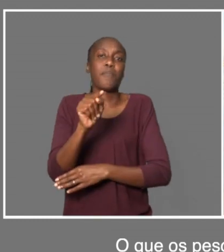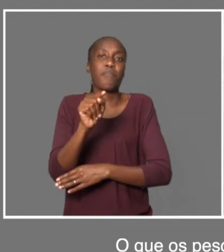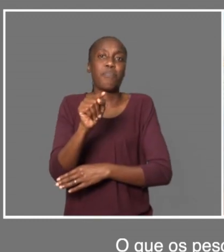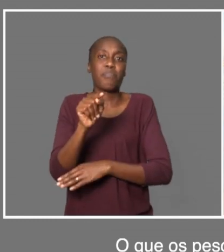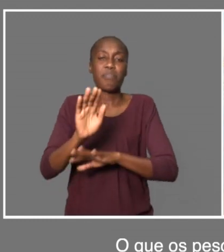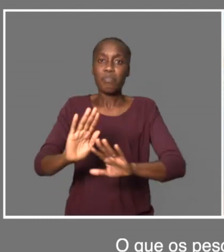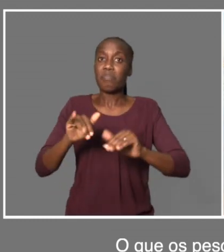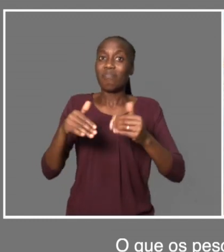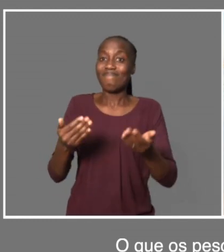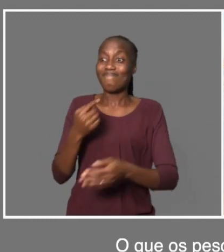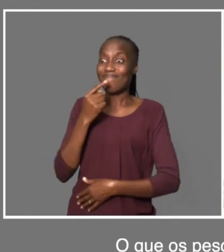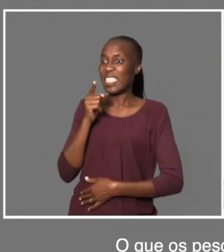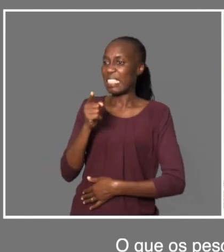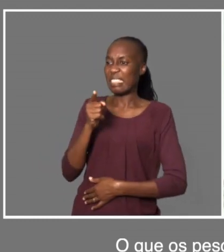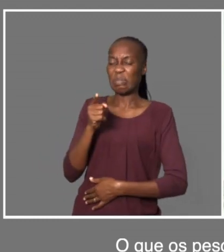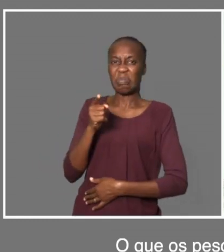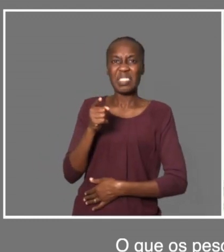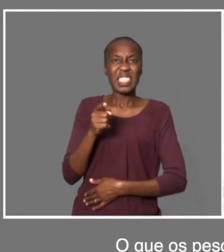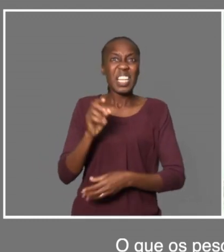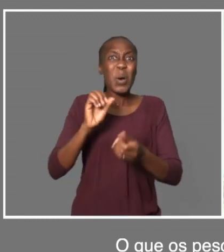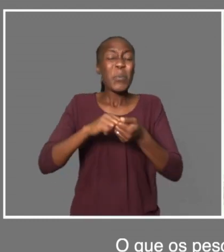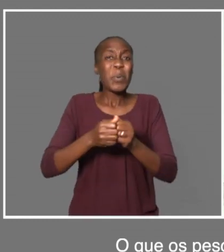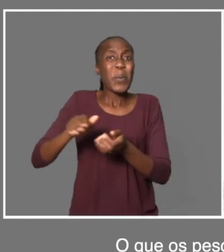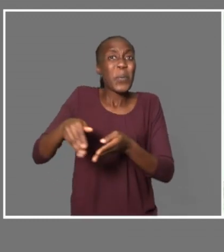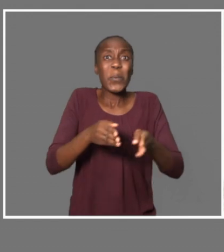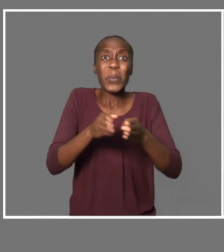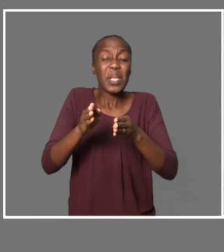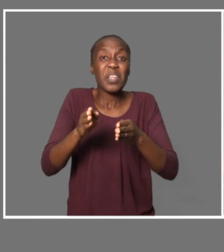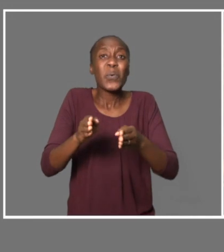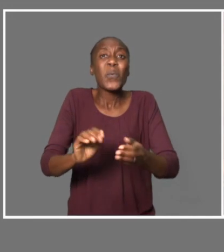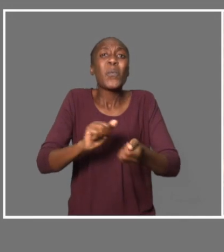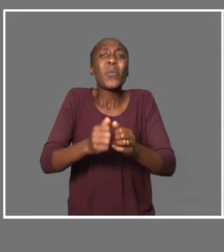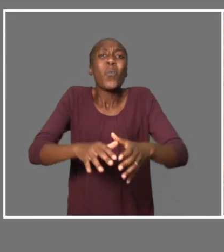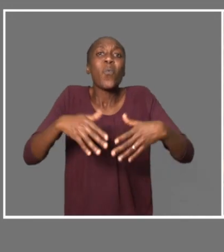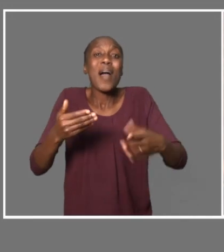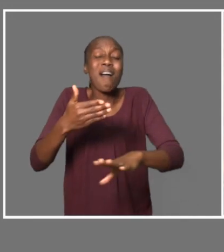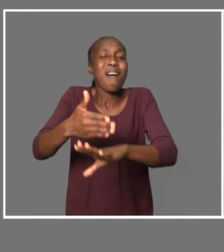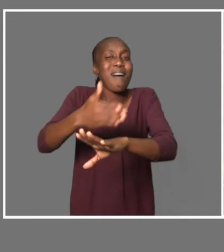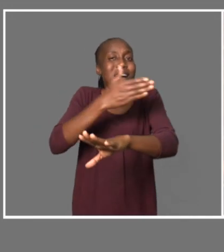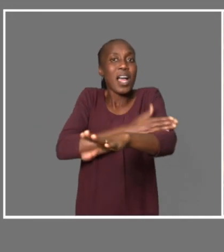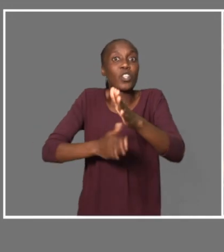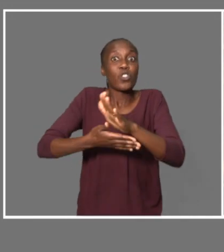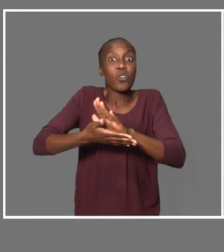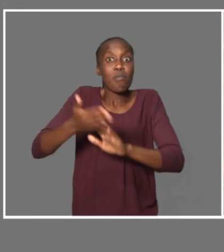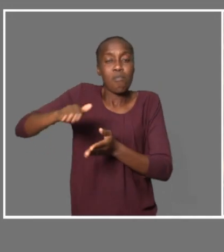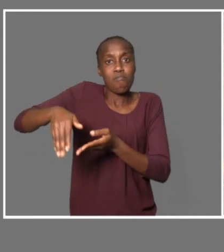motivos da falta de peixe naquela região do país eu sou em inglês que eu sei que eu